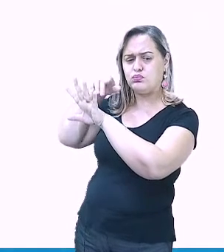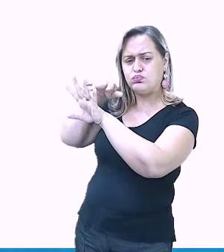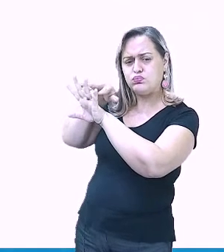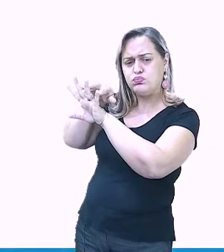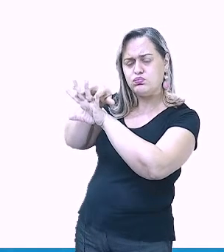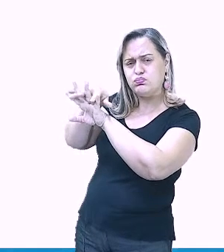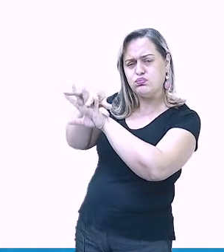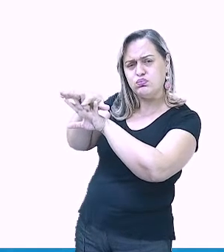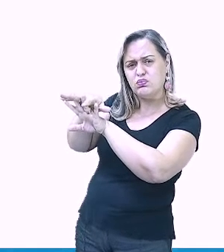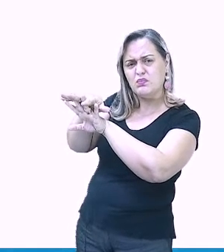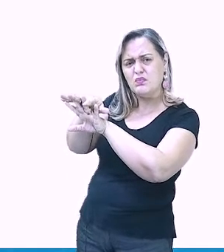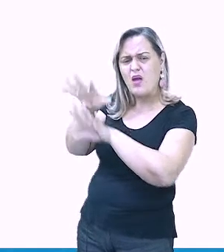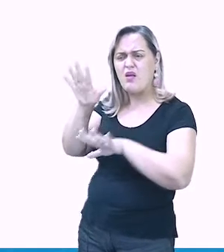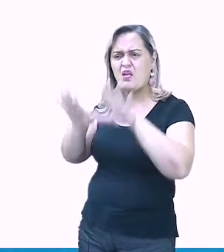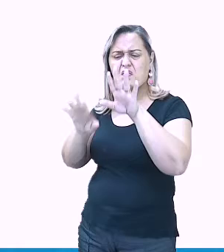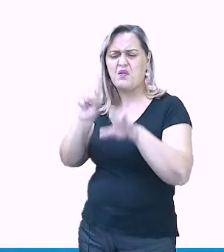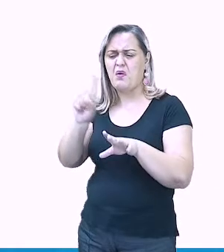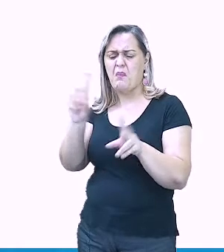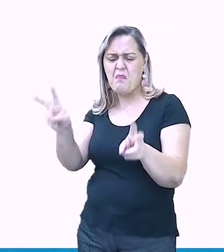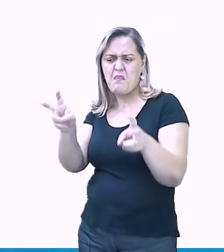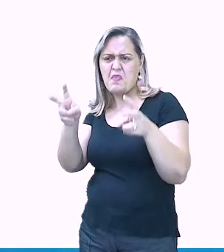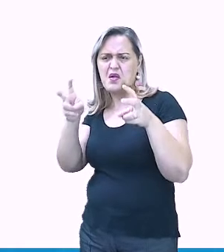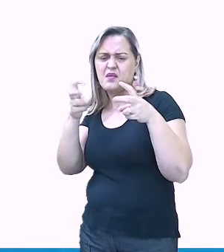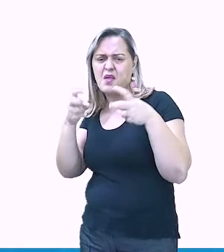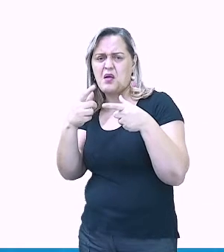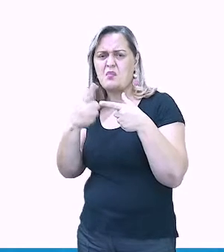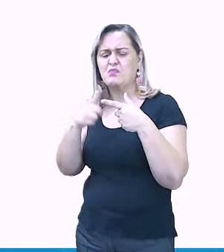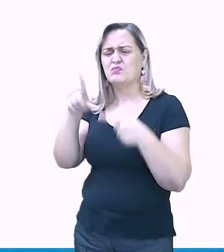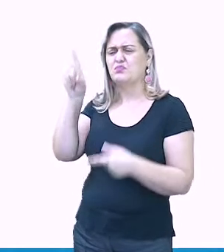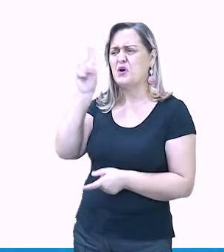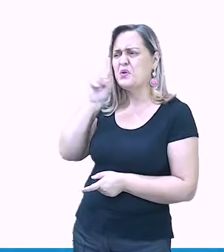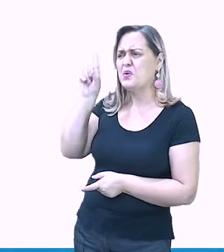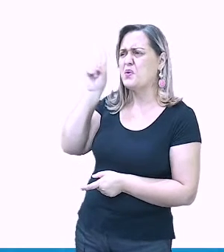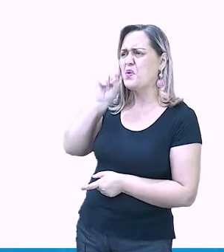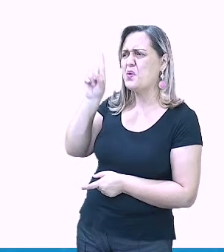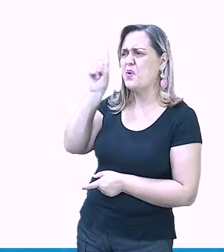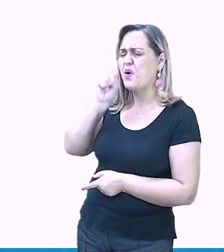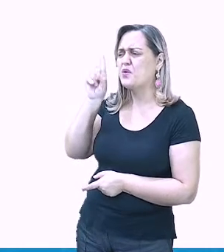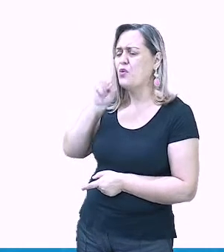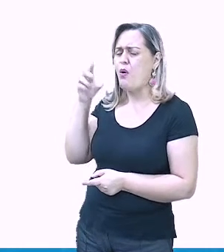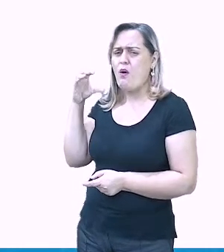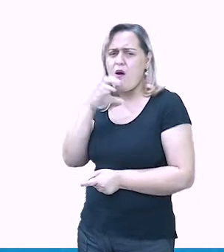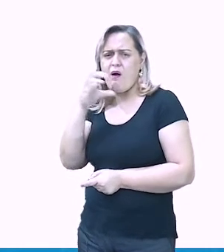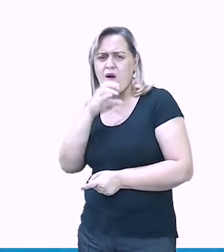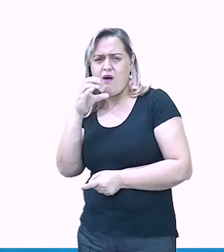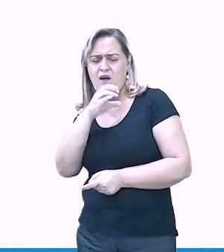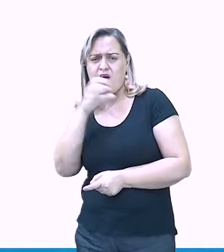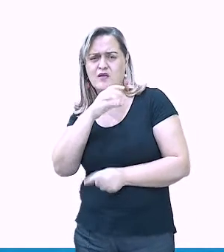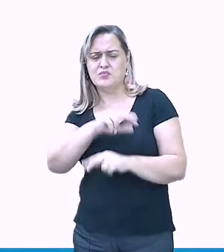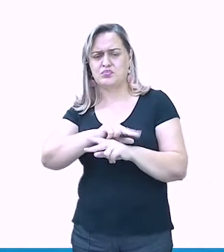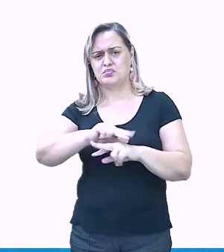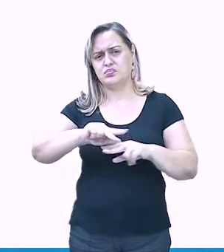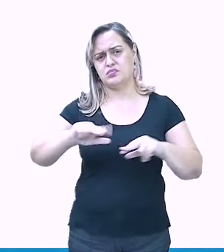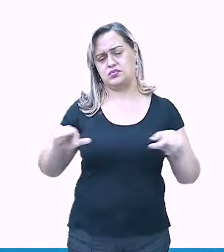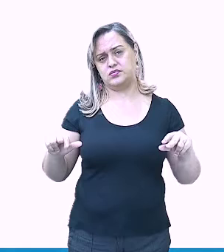imperceptível mediante a conturbação citadina e a correria do dia a dia.